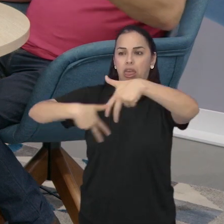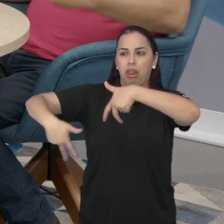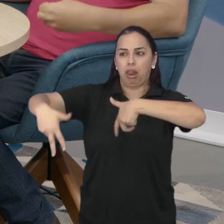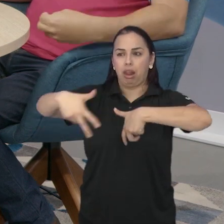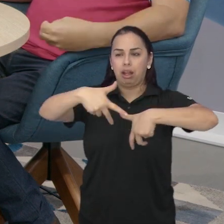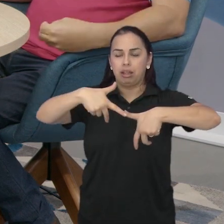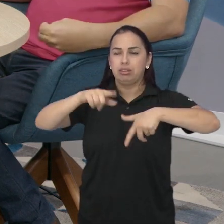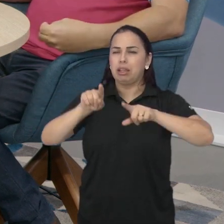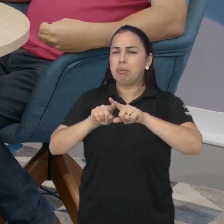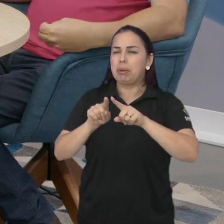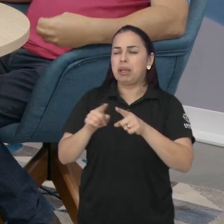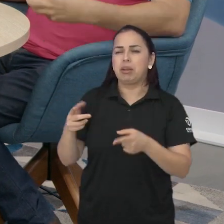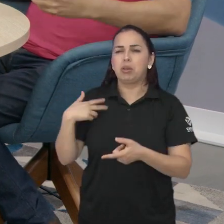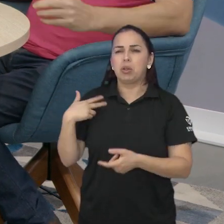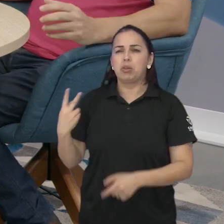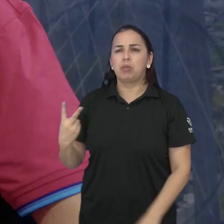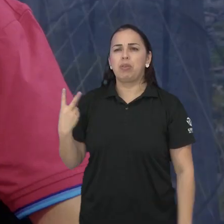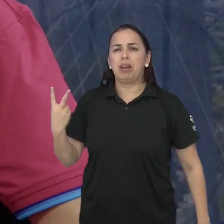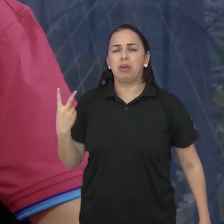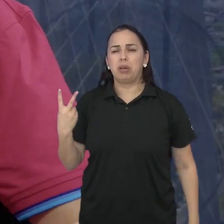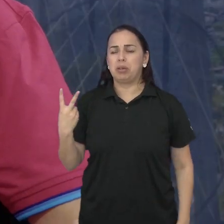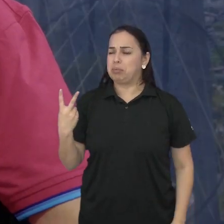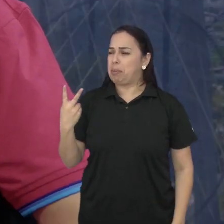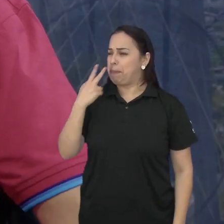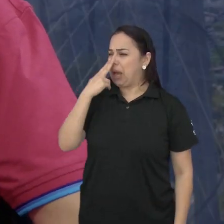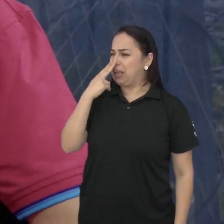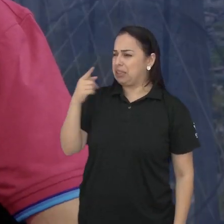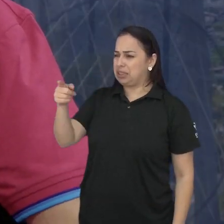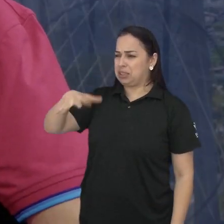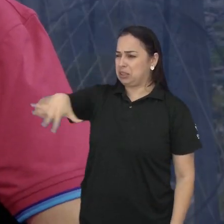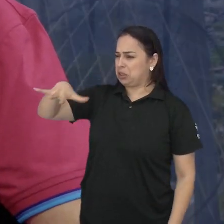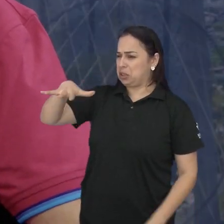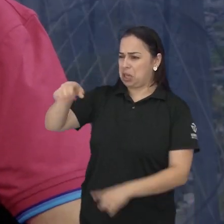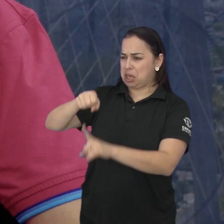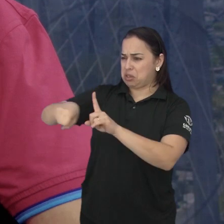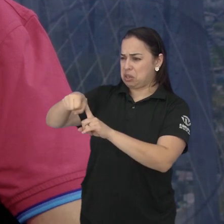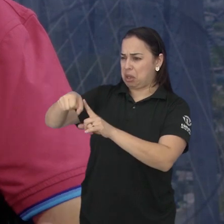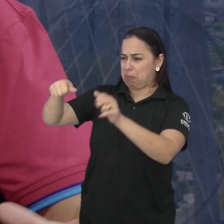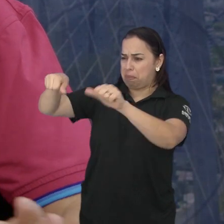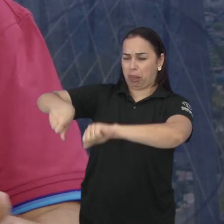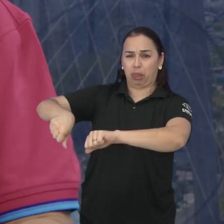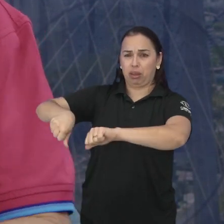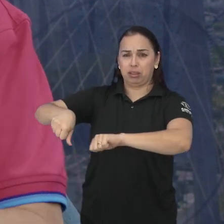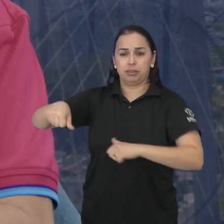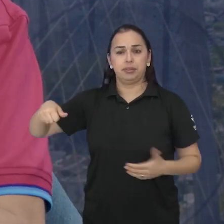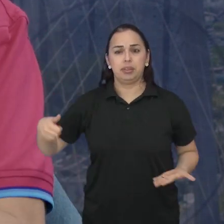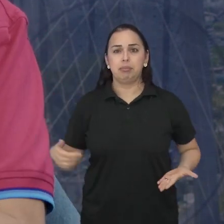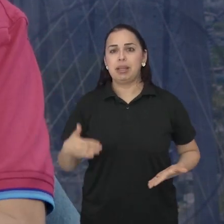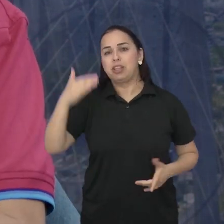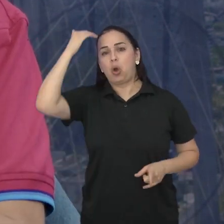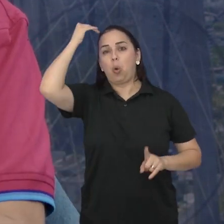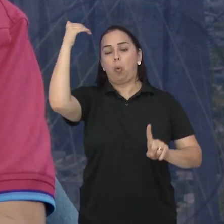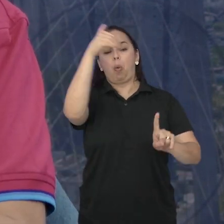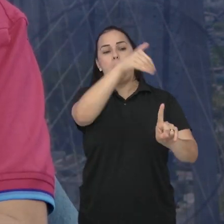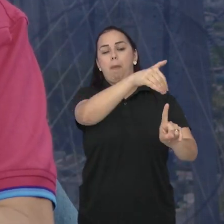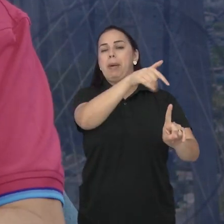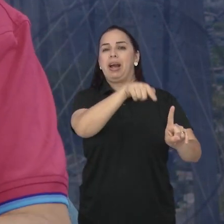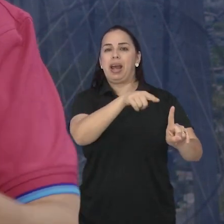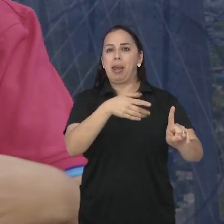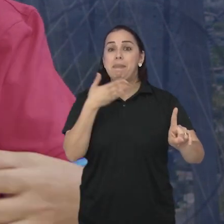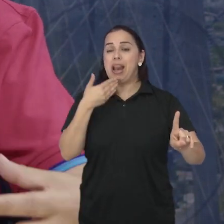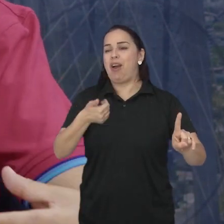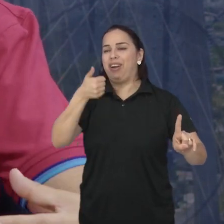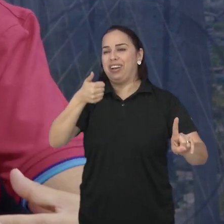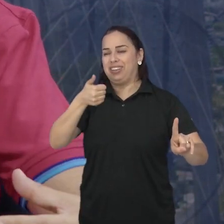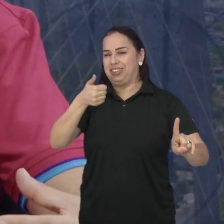os nossos valores. Dizem, nós não estamos funcionando bem, essa sociedade não está dando certo. Mas é mais fácil culpar o indivíduo do que buscar